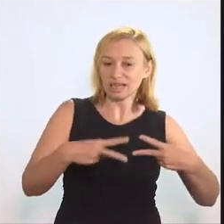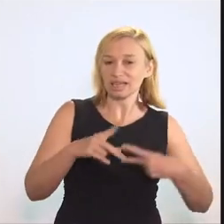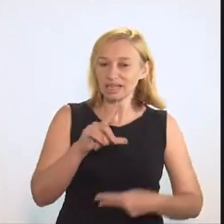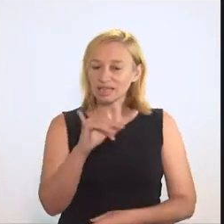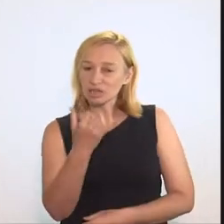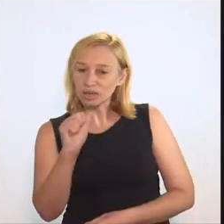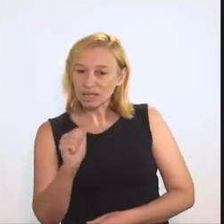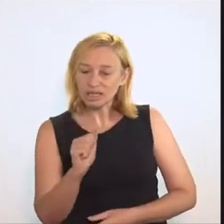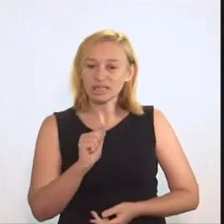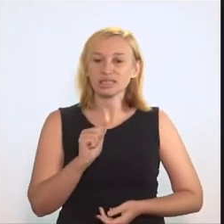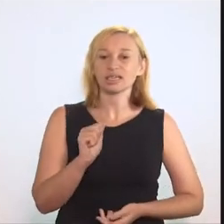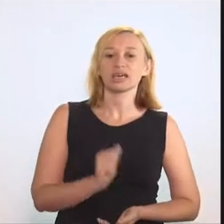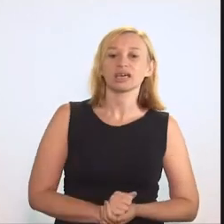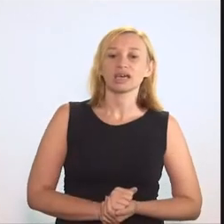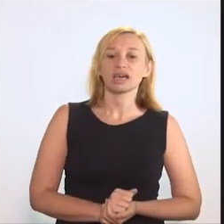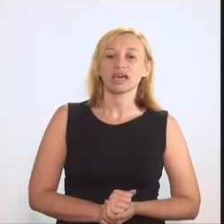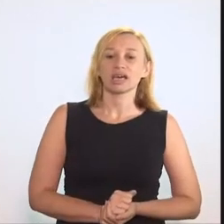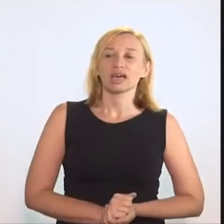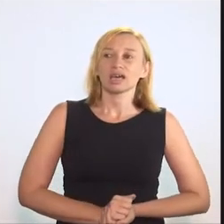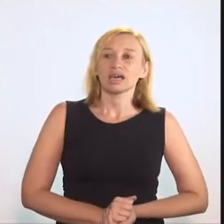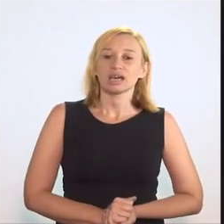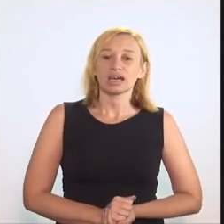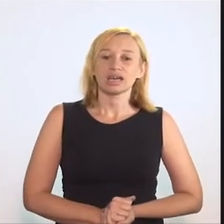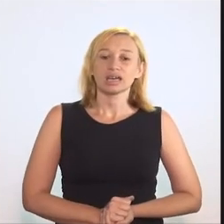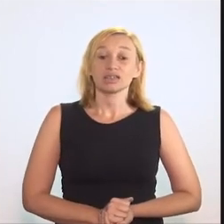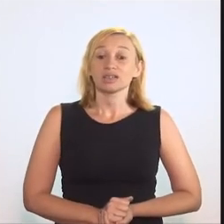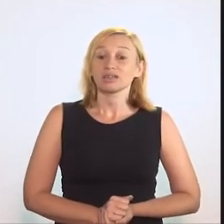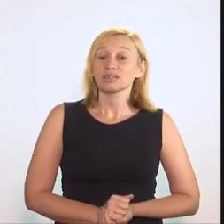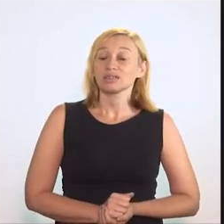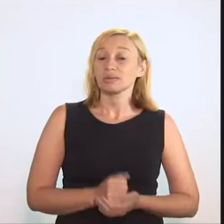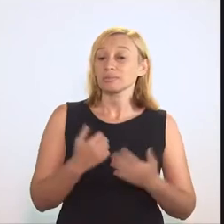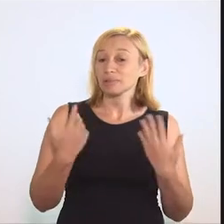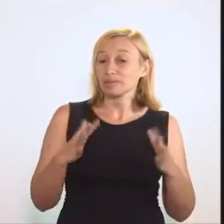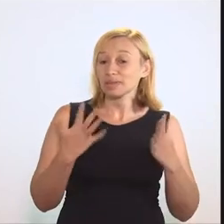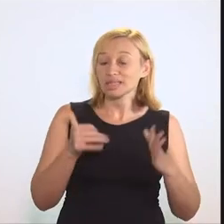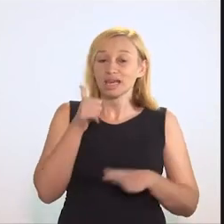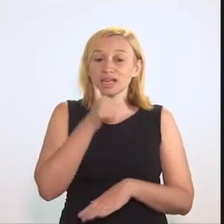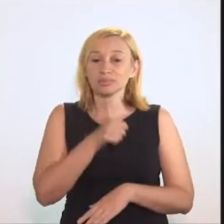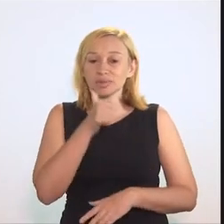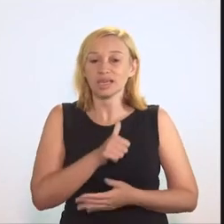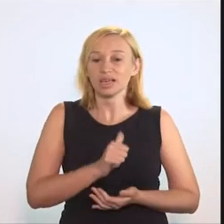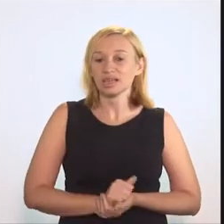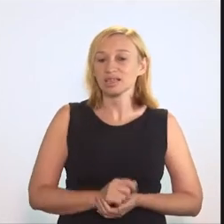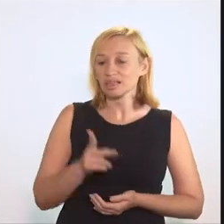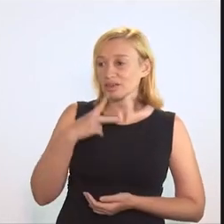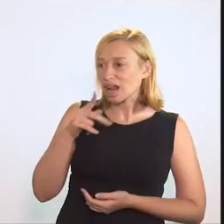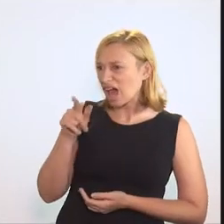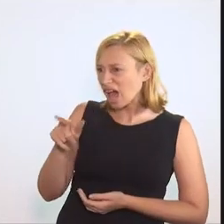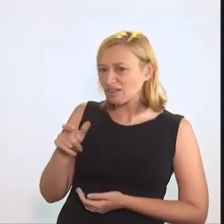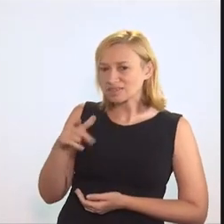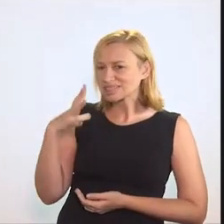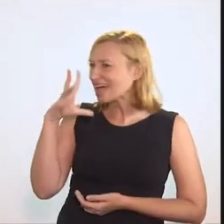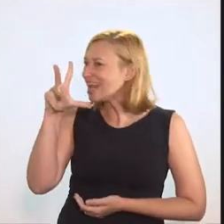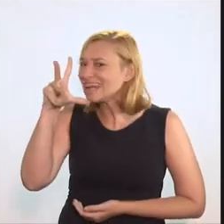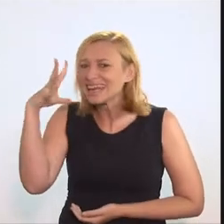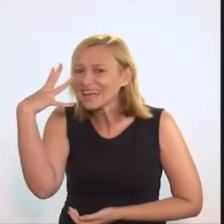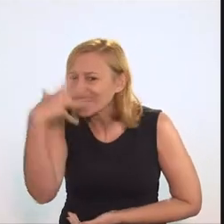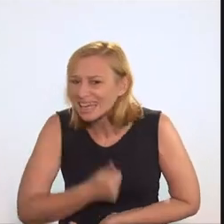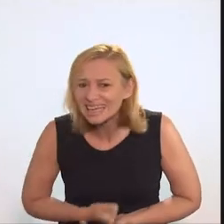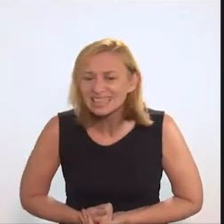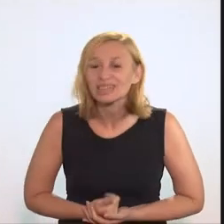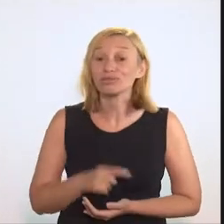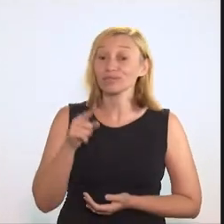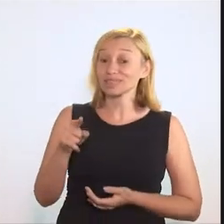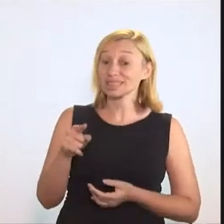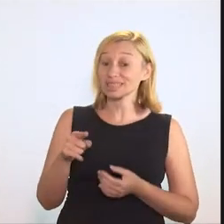do linda, do bonita, o que eu tenho aprendido é a elogiar as mulheres. Por mais que a gente ache assim, ah, não, você está dizendo, ah, ela é linda, você